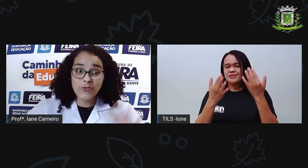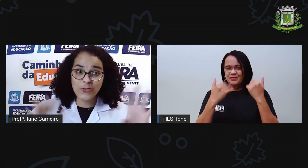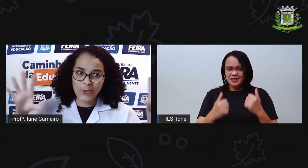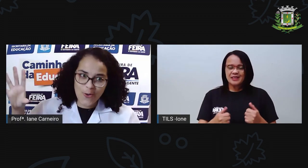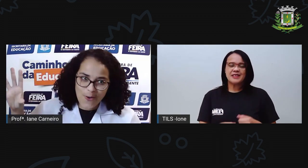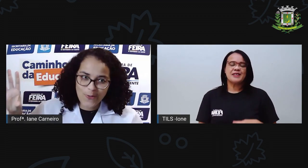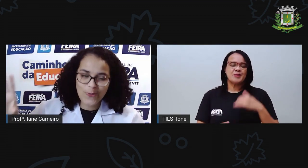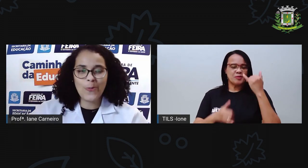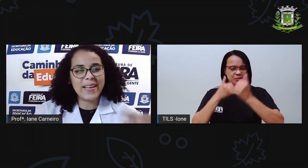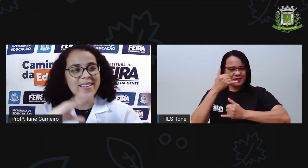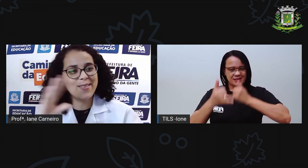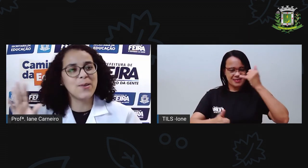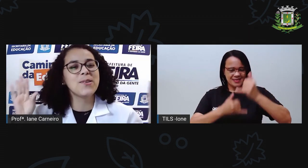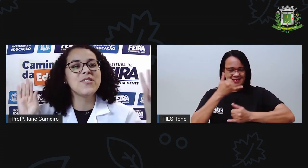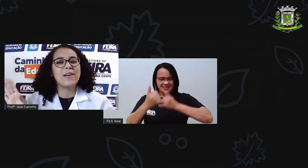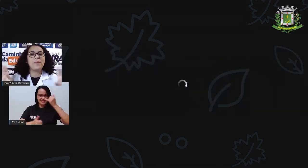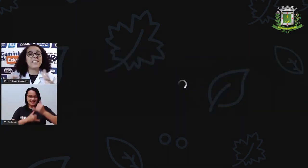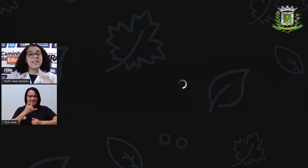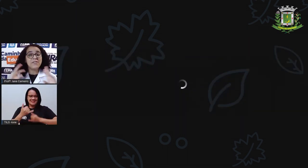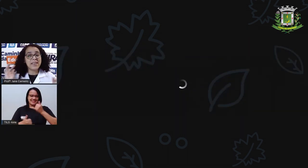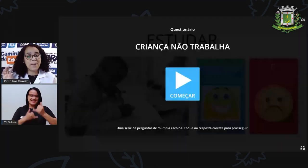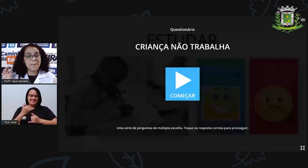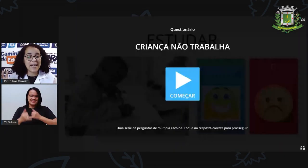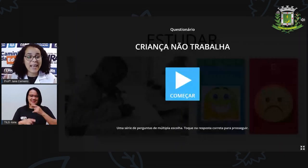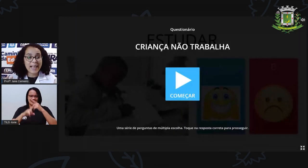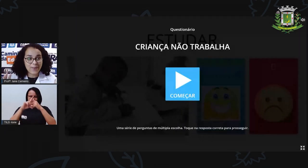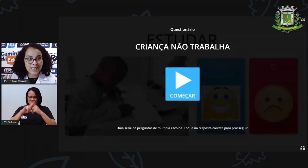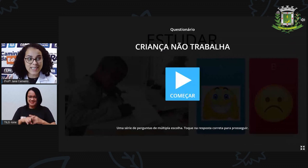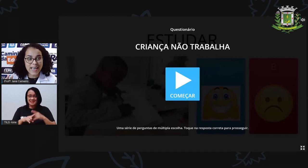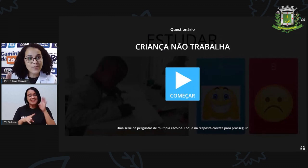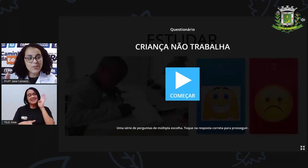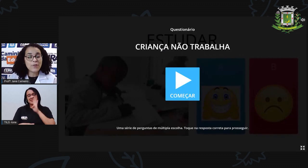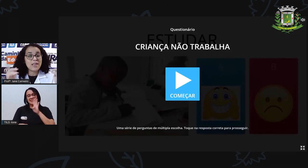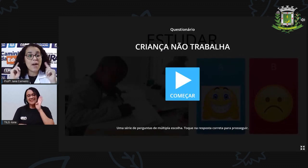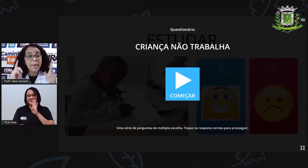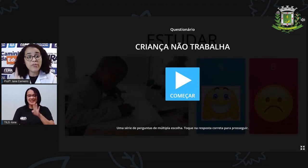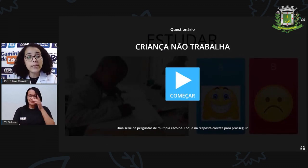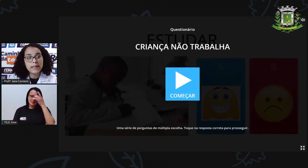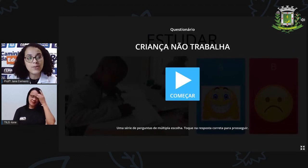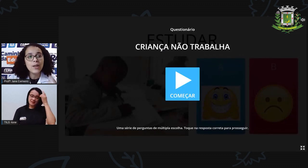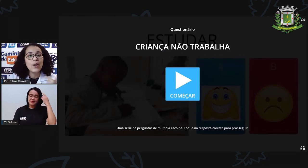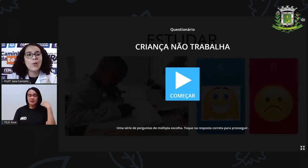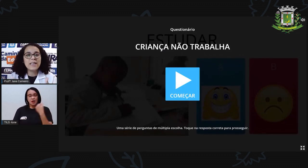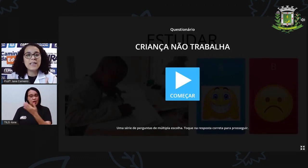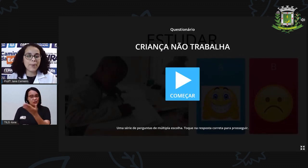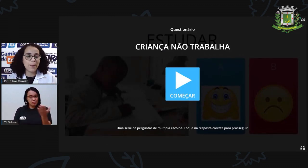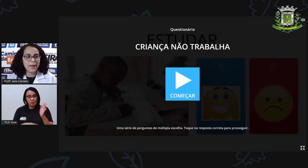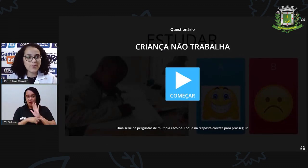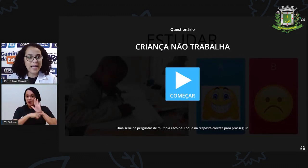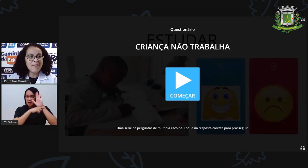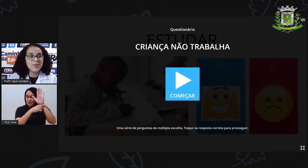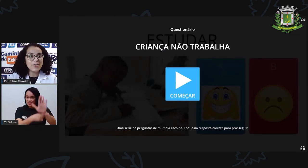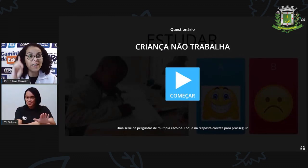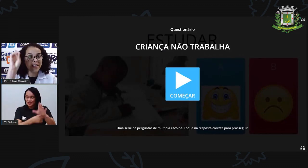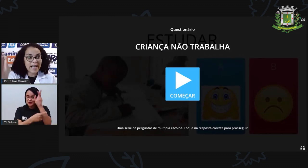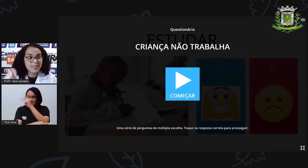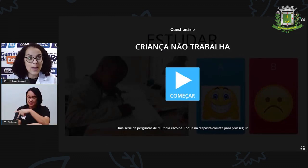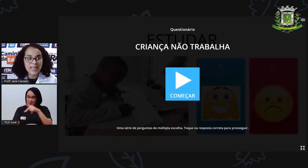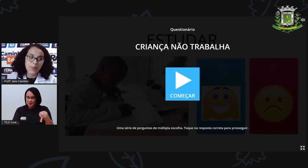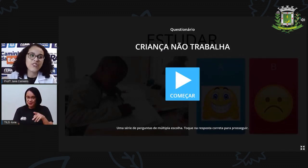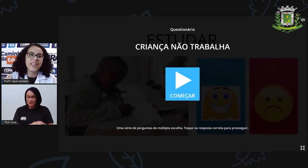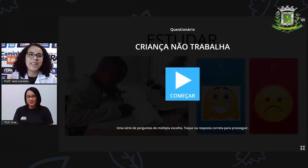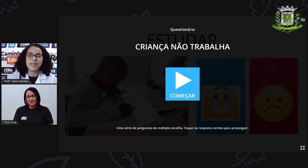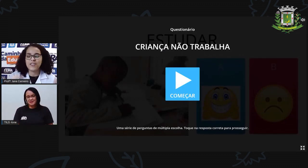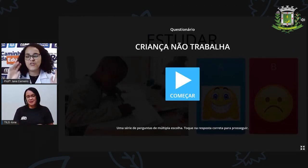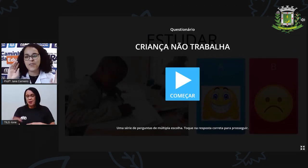Não é um jogo como aqueles outros, não. Mas aí vai ser bem legal, tá certo? Então você vai me ajudando. Quando a pró perguntar, você dá a sua